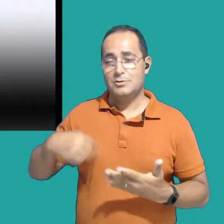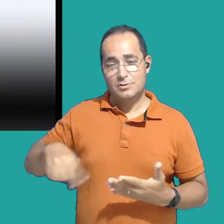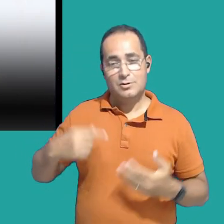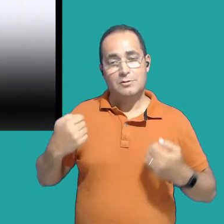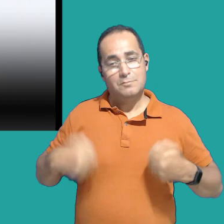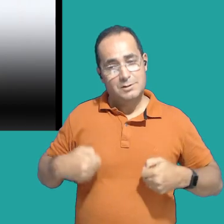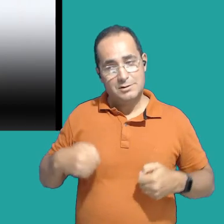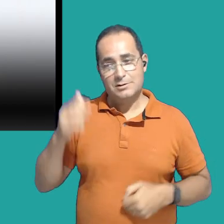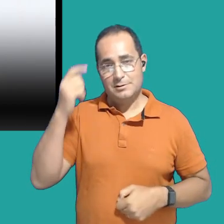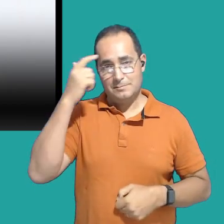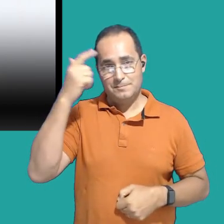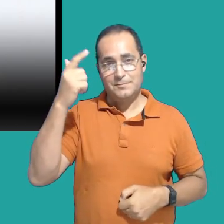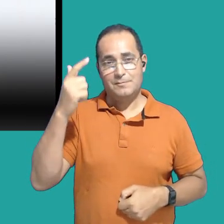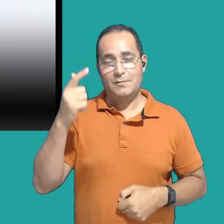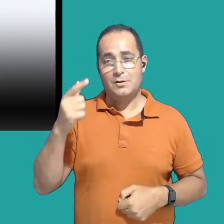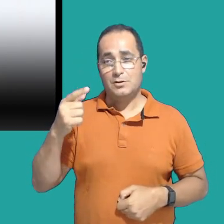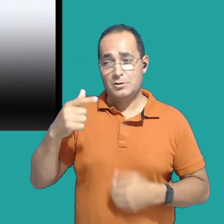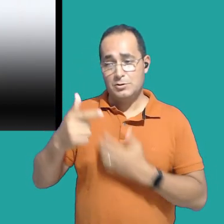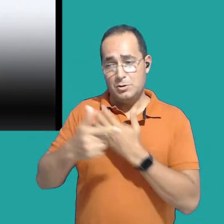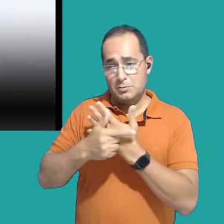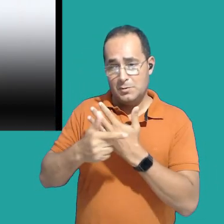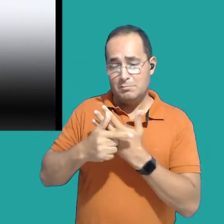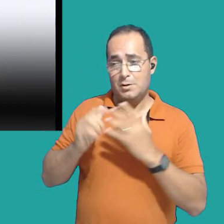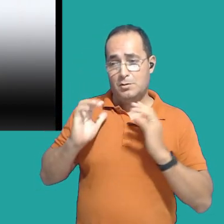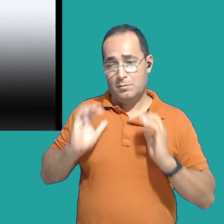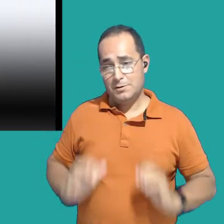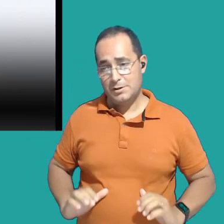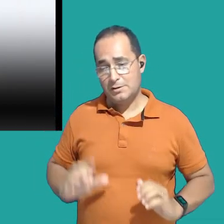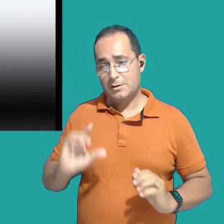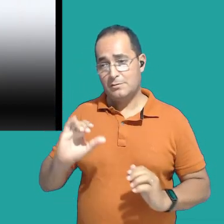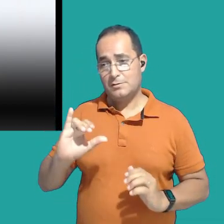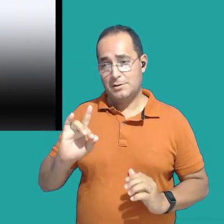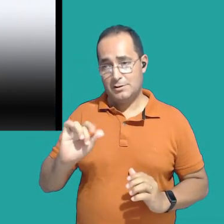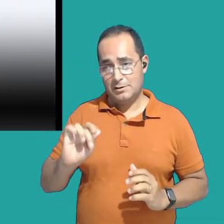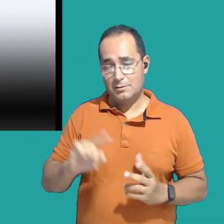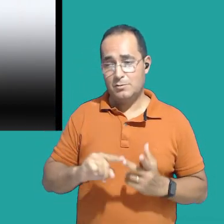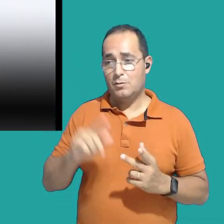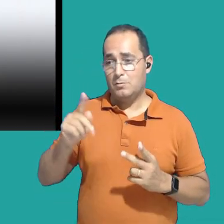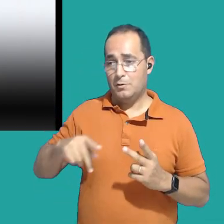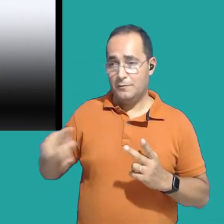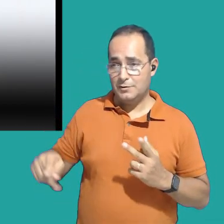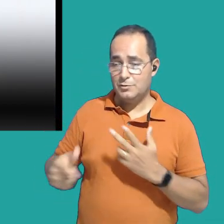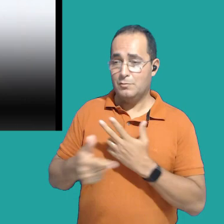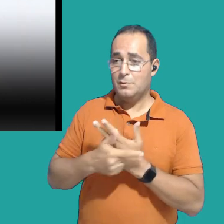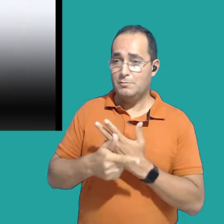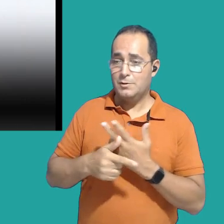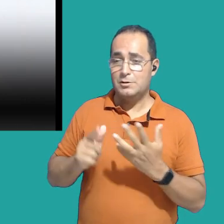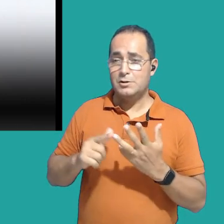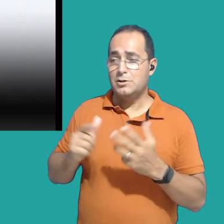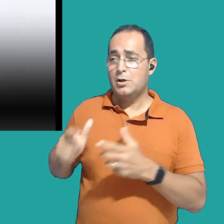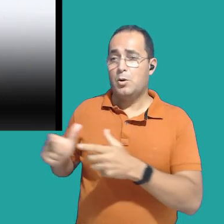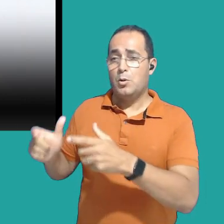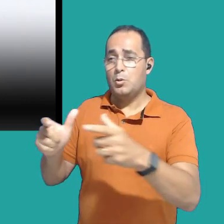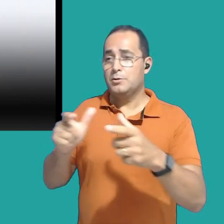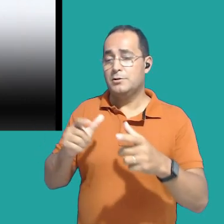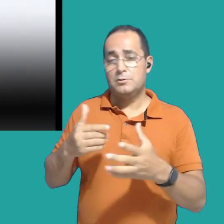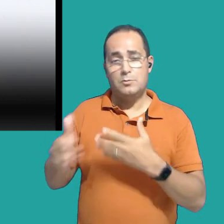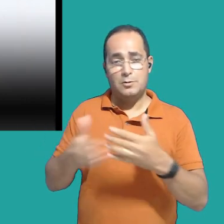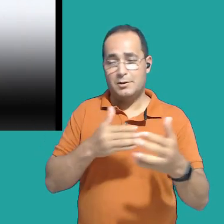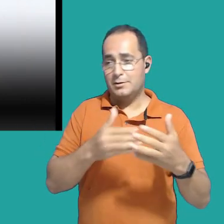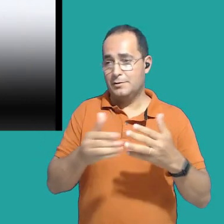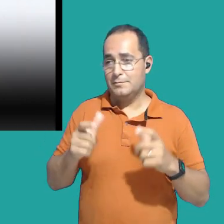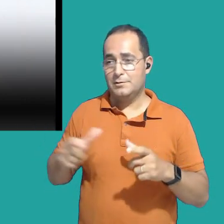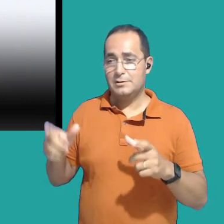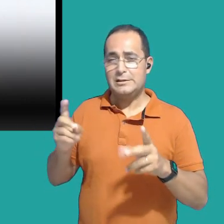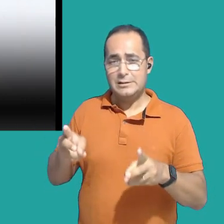gente precisa lembrar. Relembrar nosso papel como cidadão, seja como professor, seja onde quer que nós